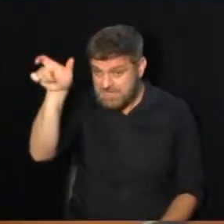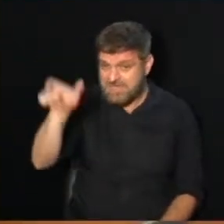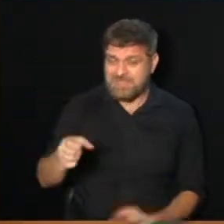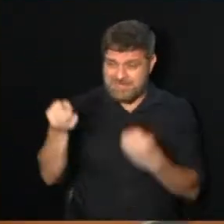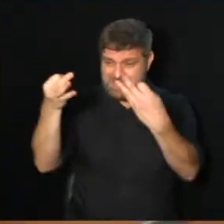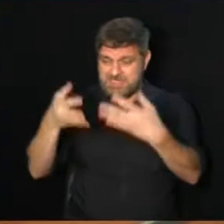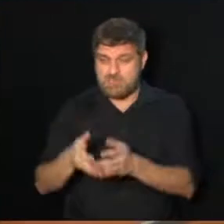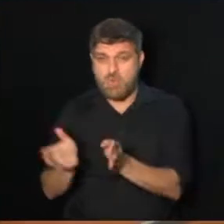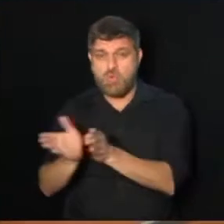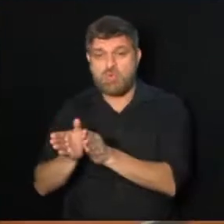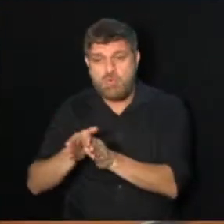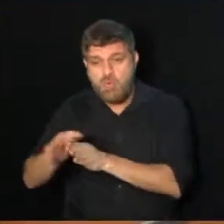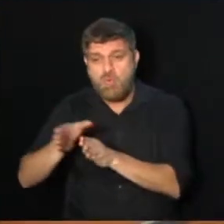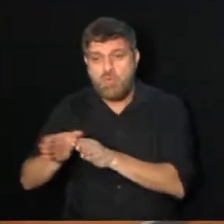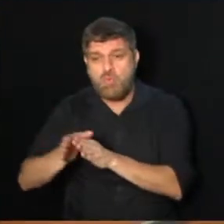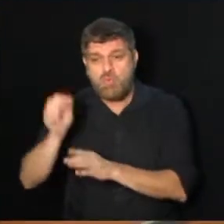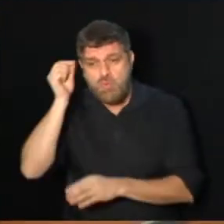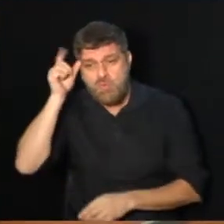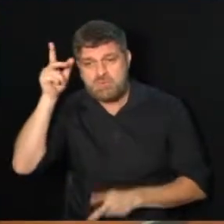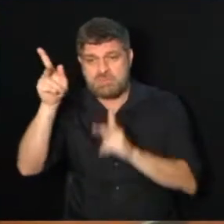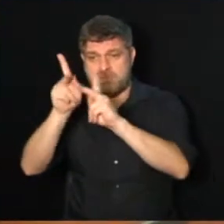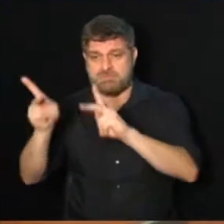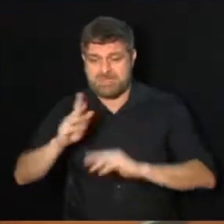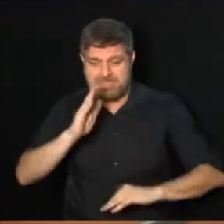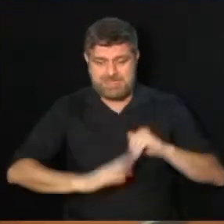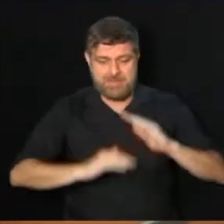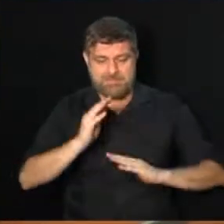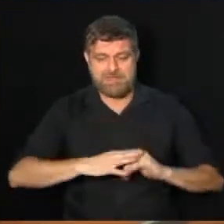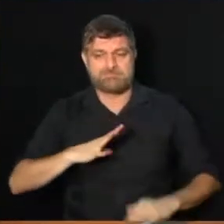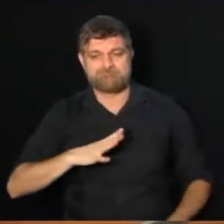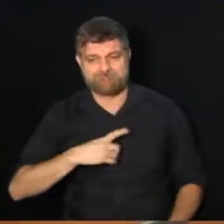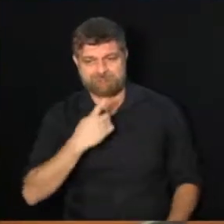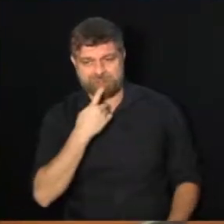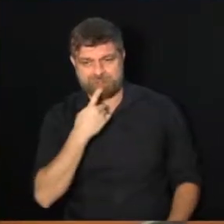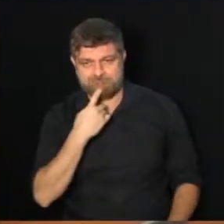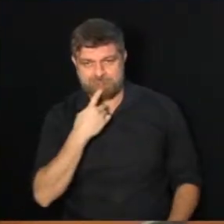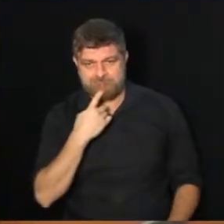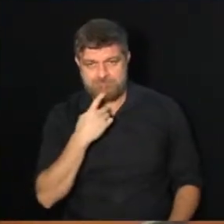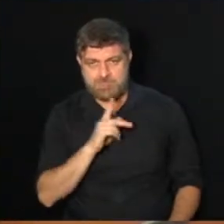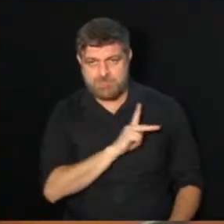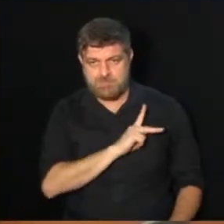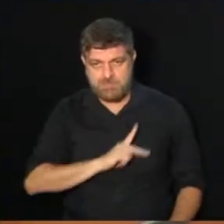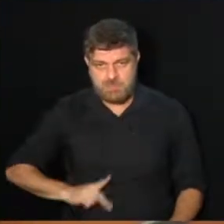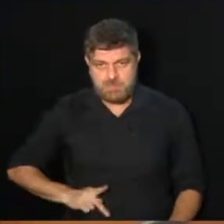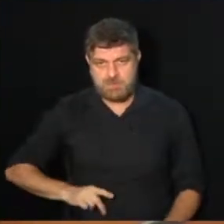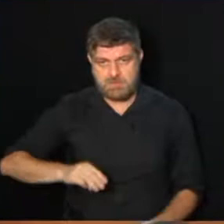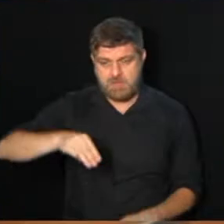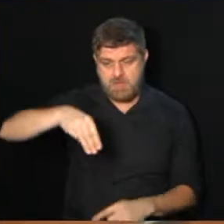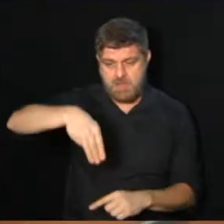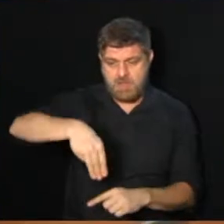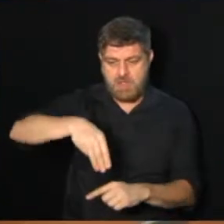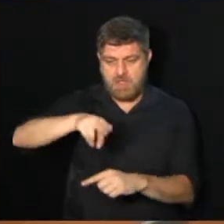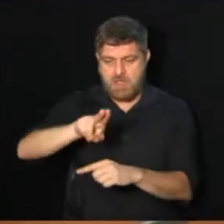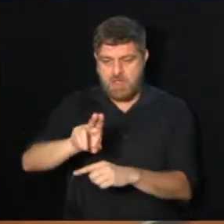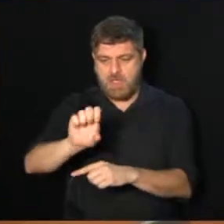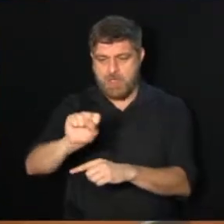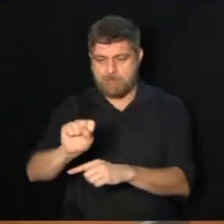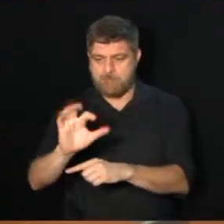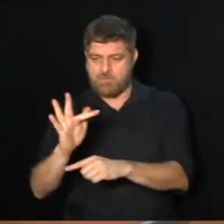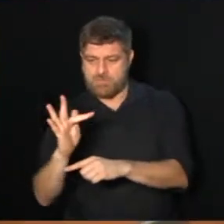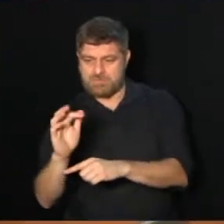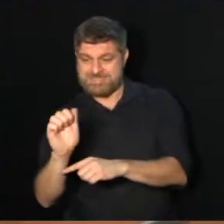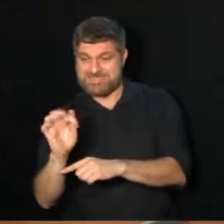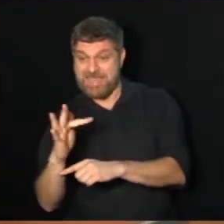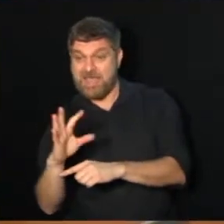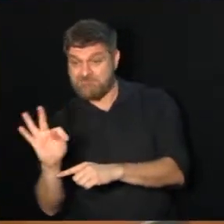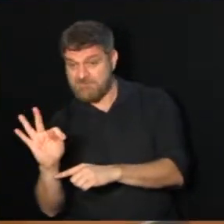Conselho de Paz nas ações do município. Deixa claro que o nosso presidente, o Mustafa, ele não se faz presente porque ele